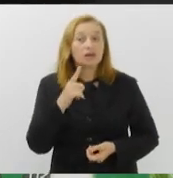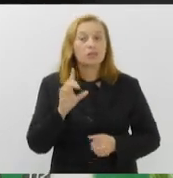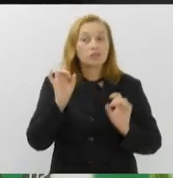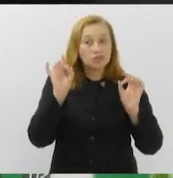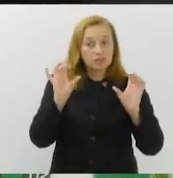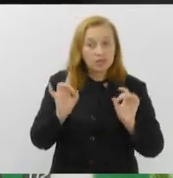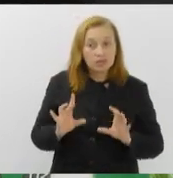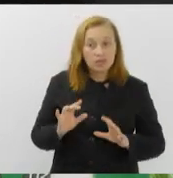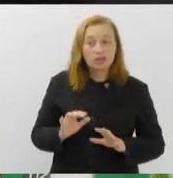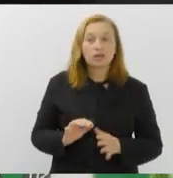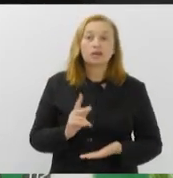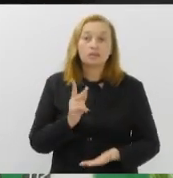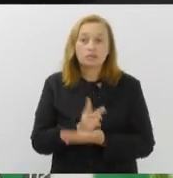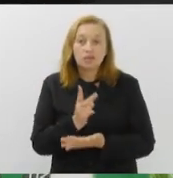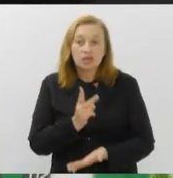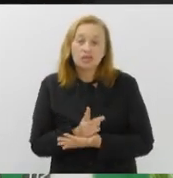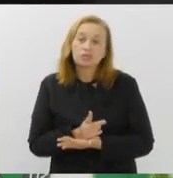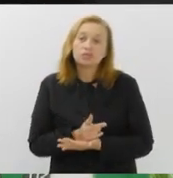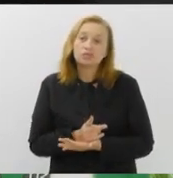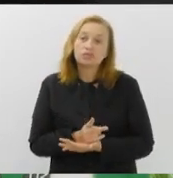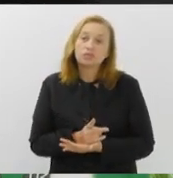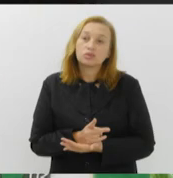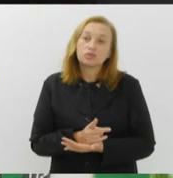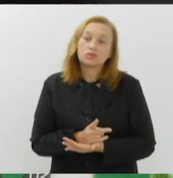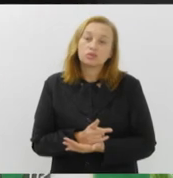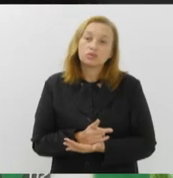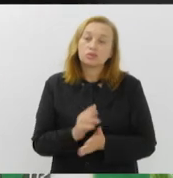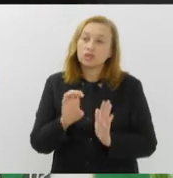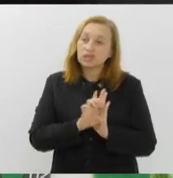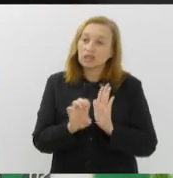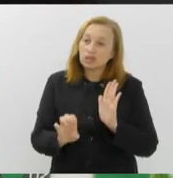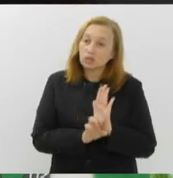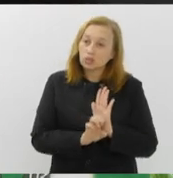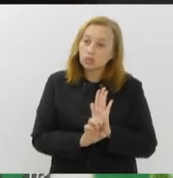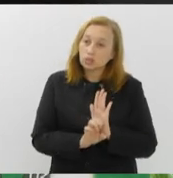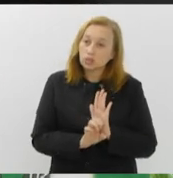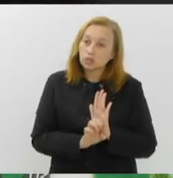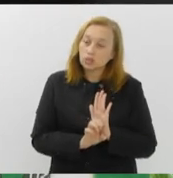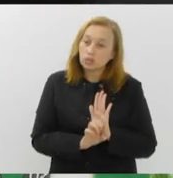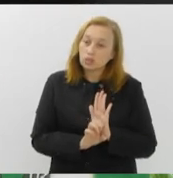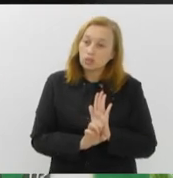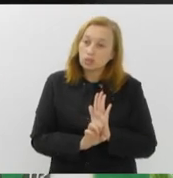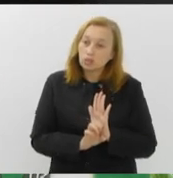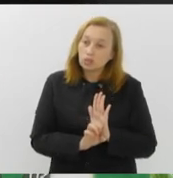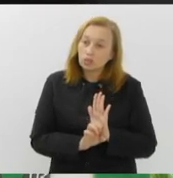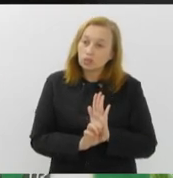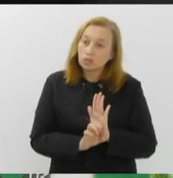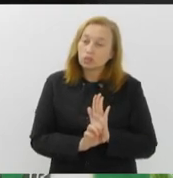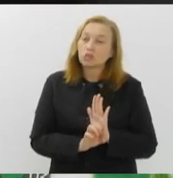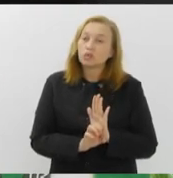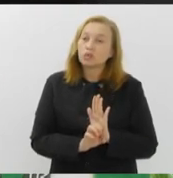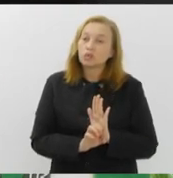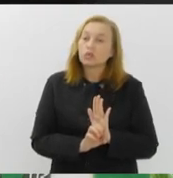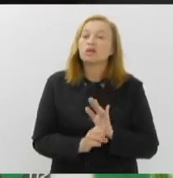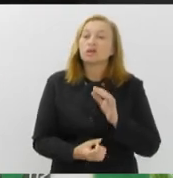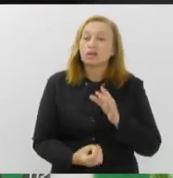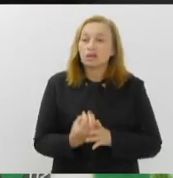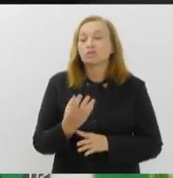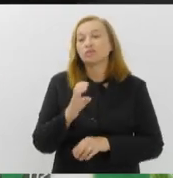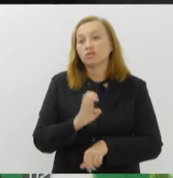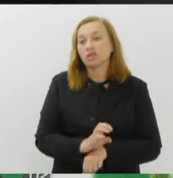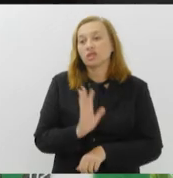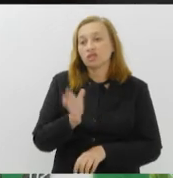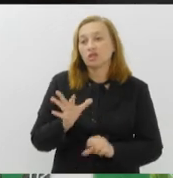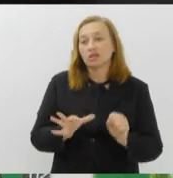específico, apesar do estatuto, enfim, da Constituição do Estado já garantir